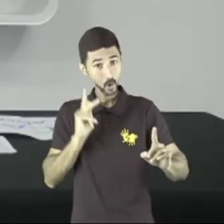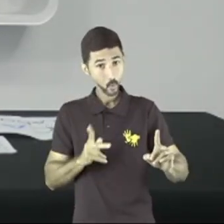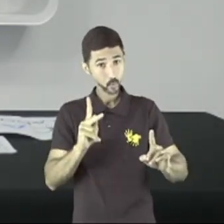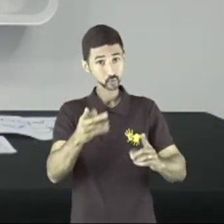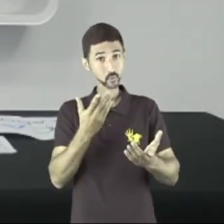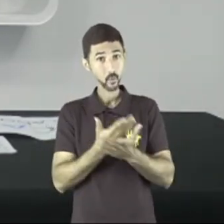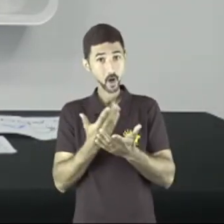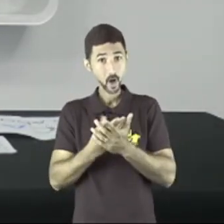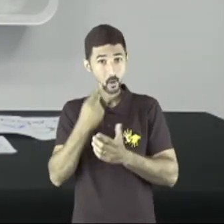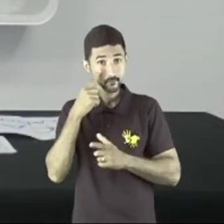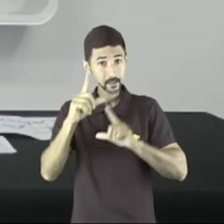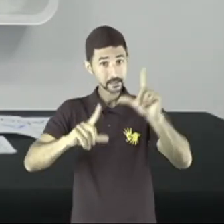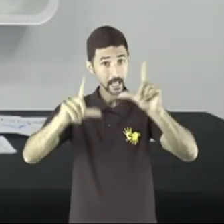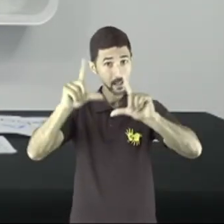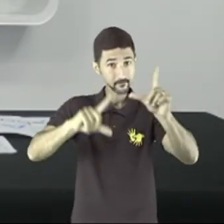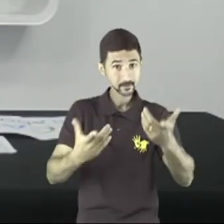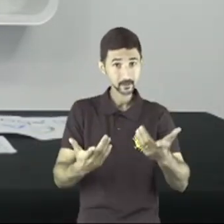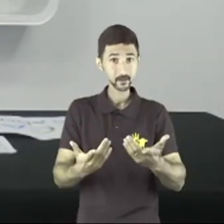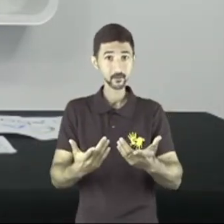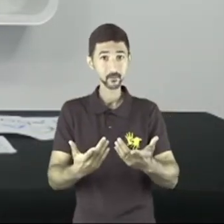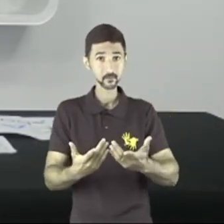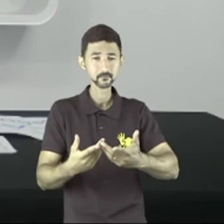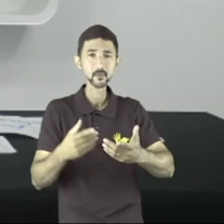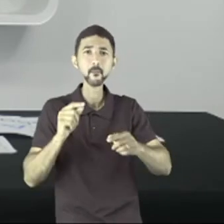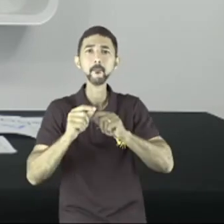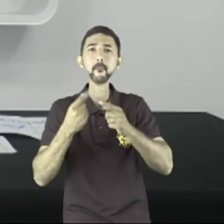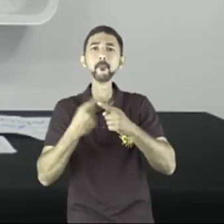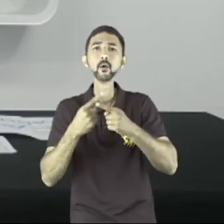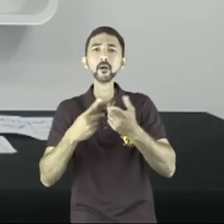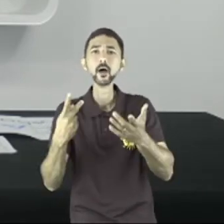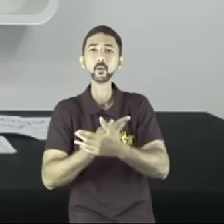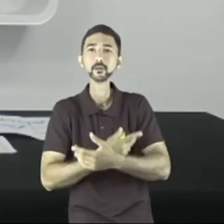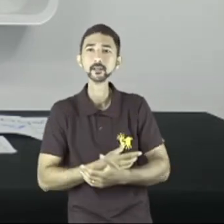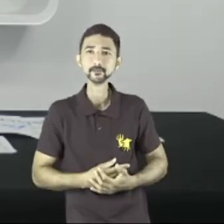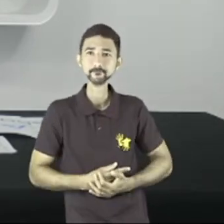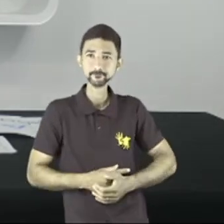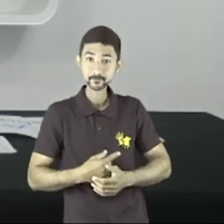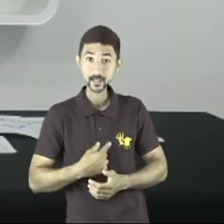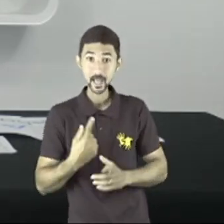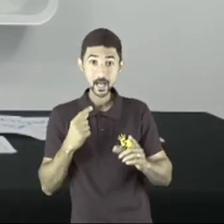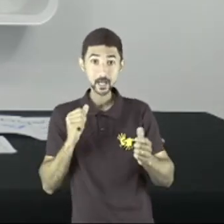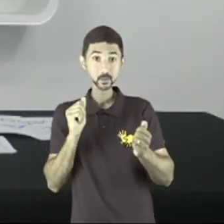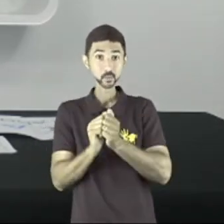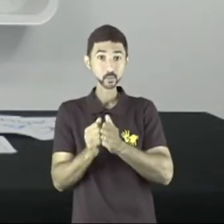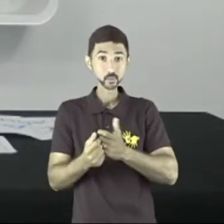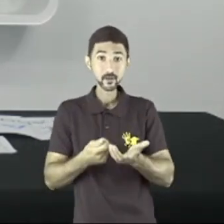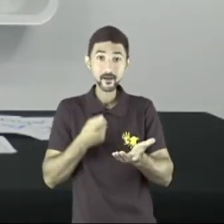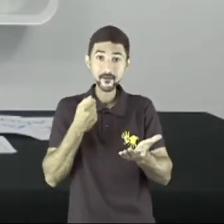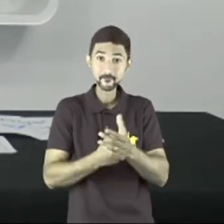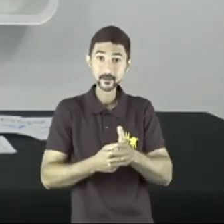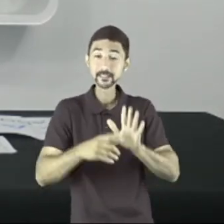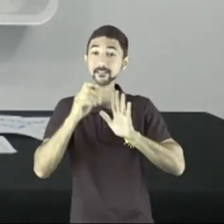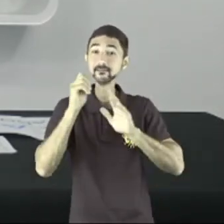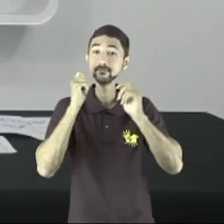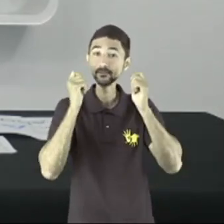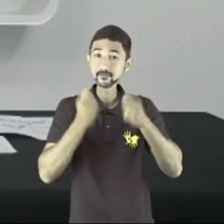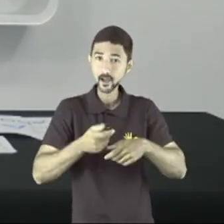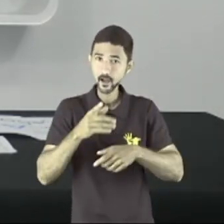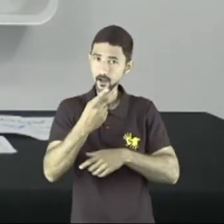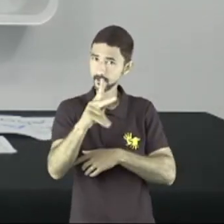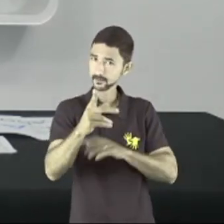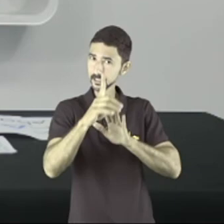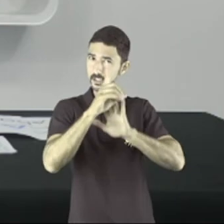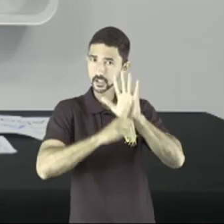aula. Já prestaram atenção? Sabe por que isto está acontecendo? Porque nós estamos assegurando e garantindo o